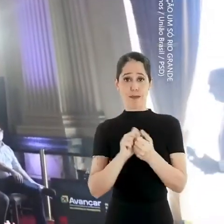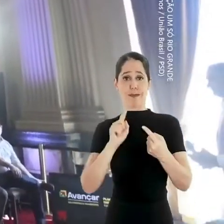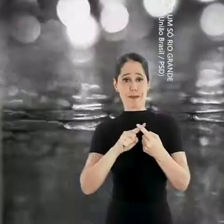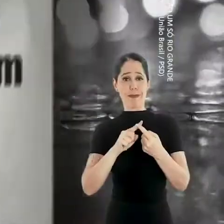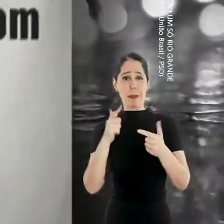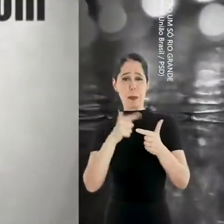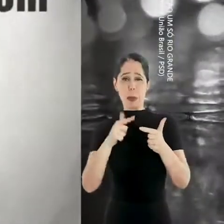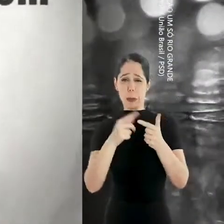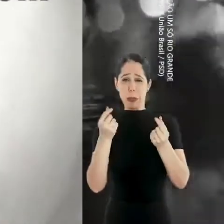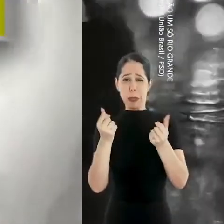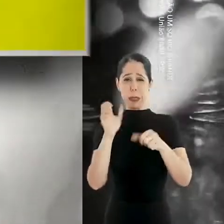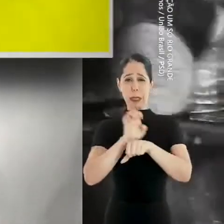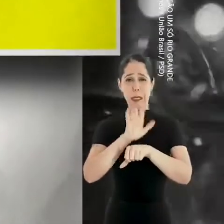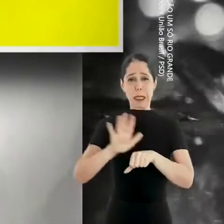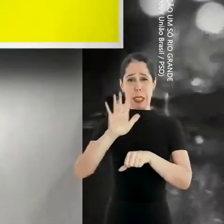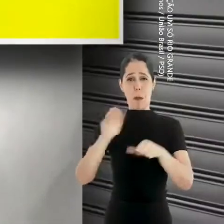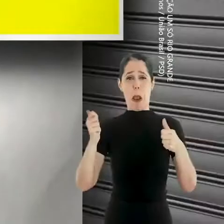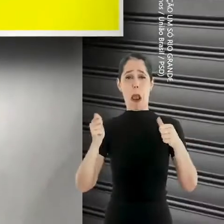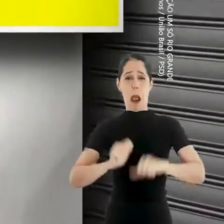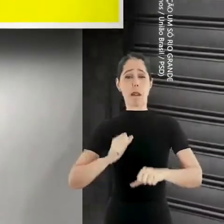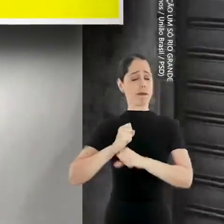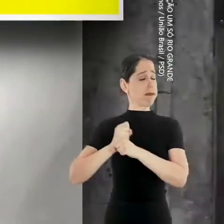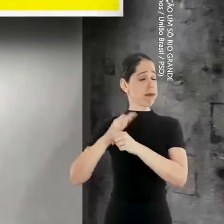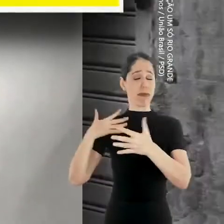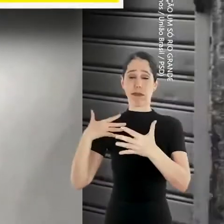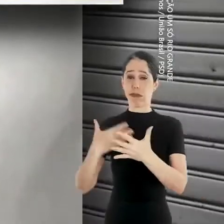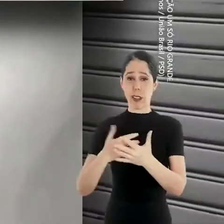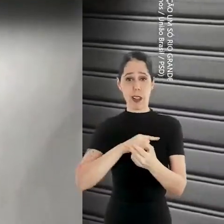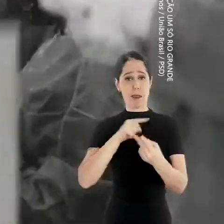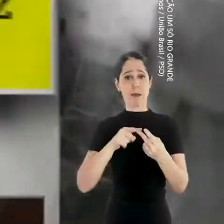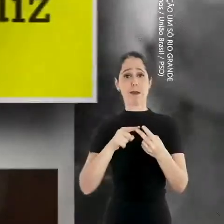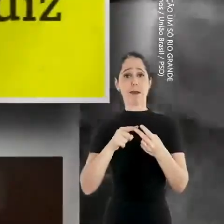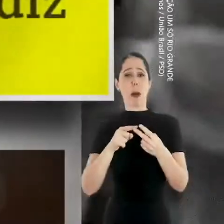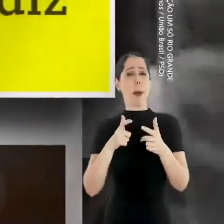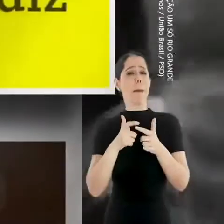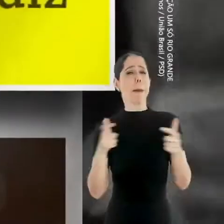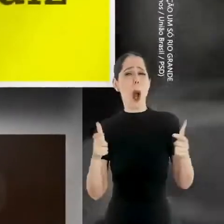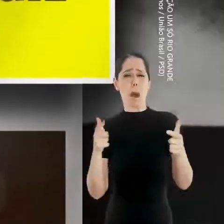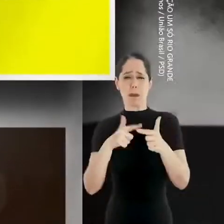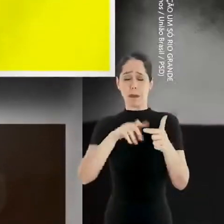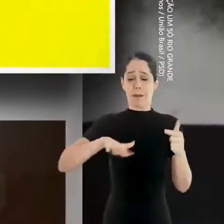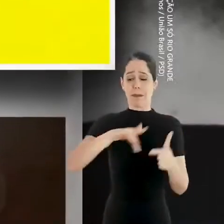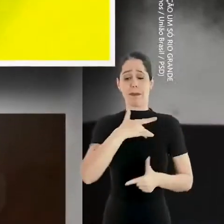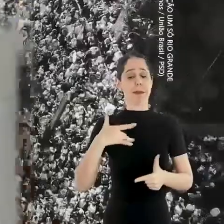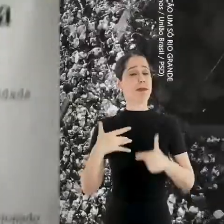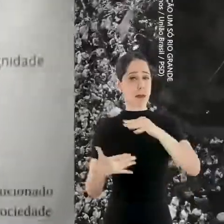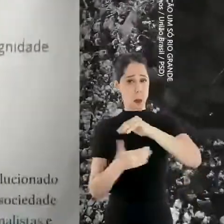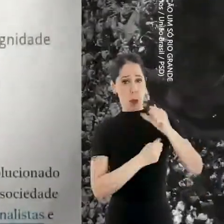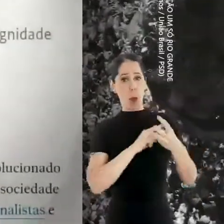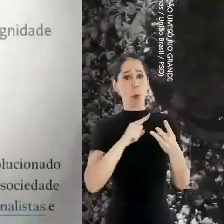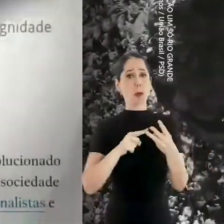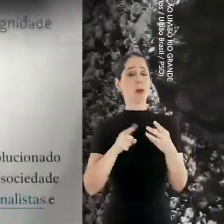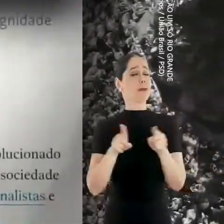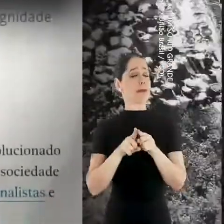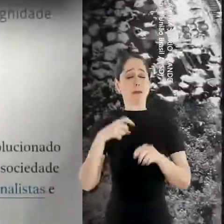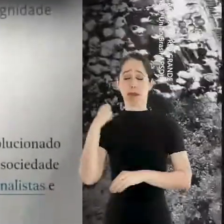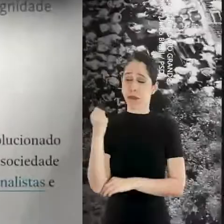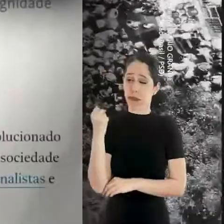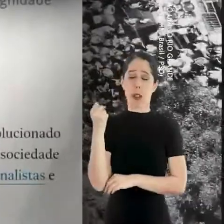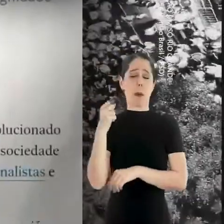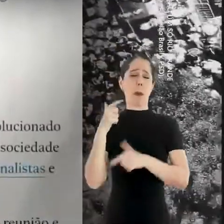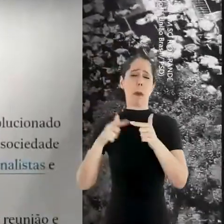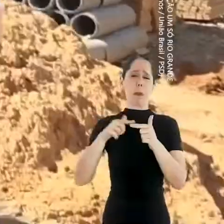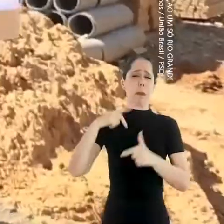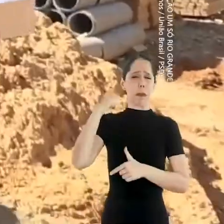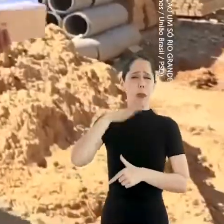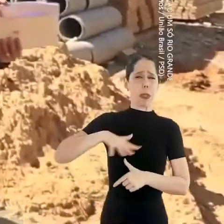mesmo tempo. A crise financeira do Estado, que se arrastava por décadas, a maior crise sanitária do mundo e uma enorme crise política